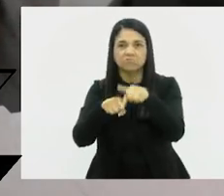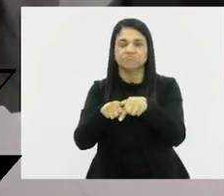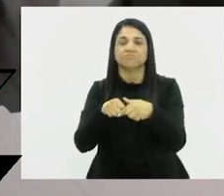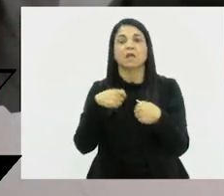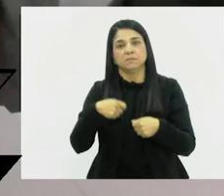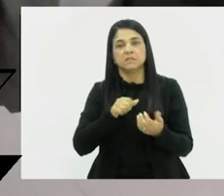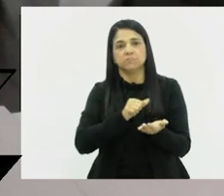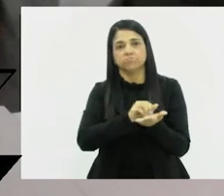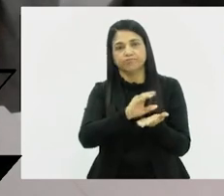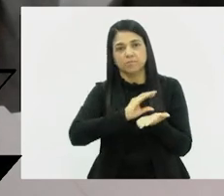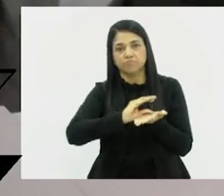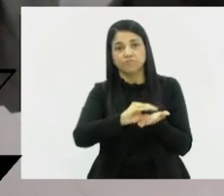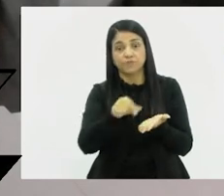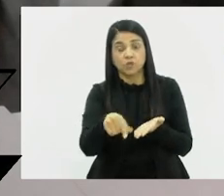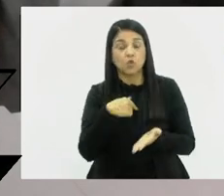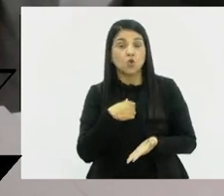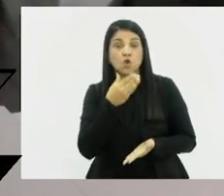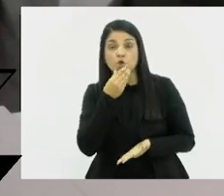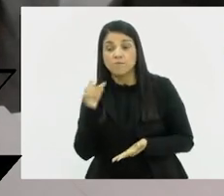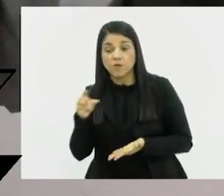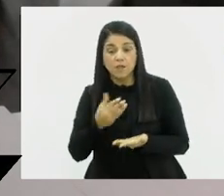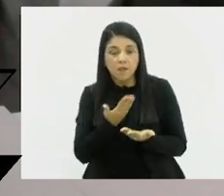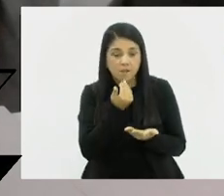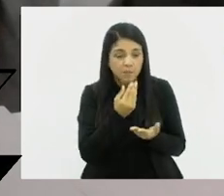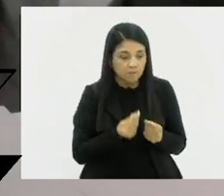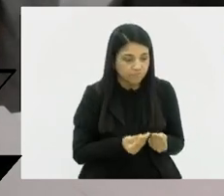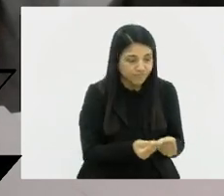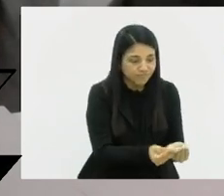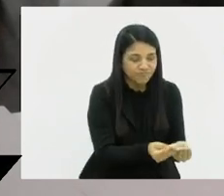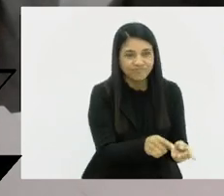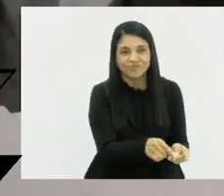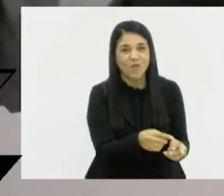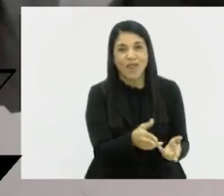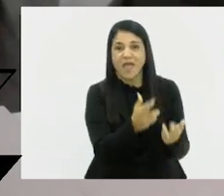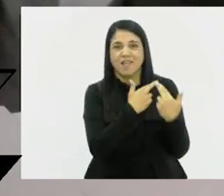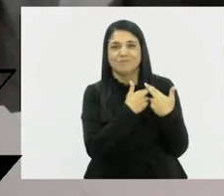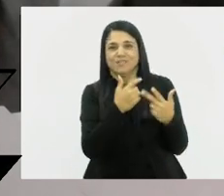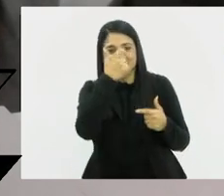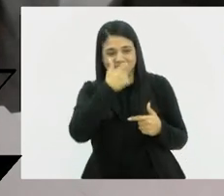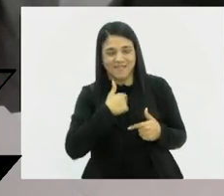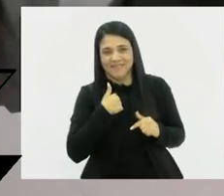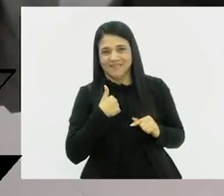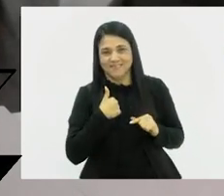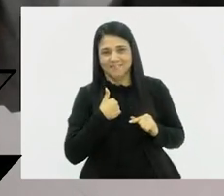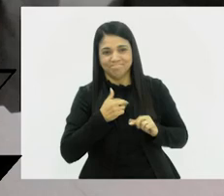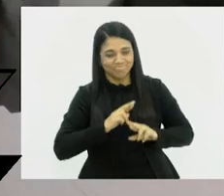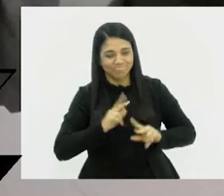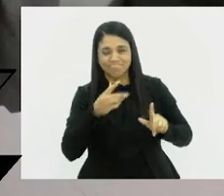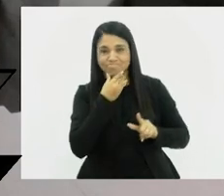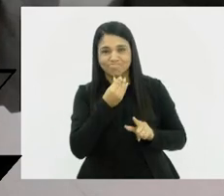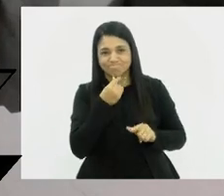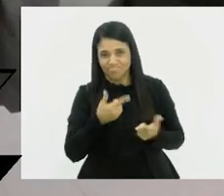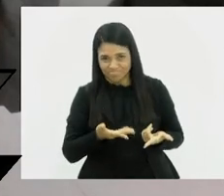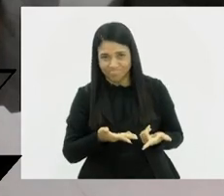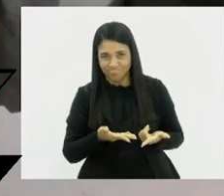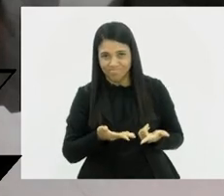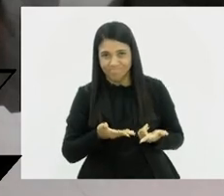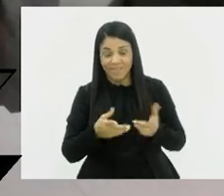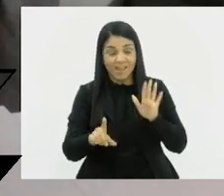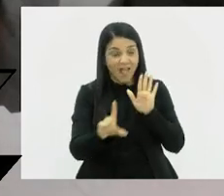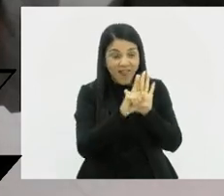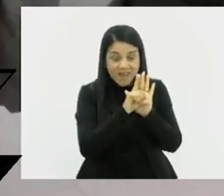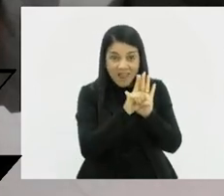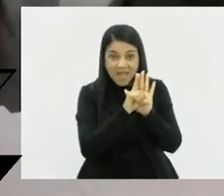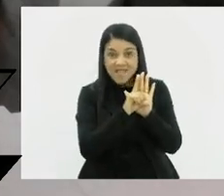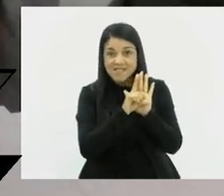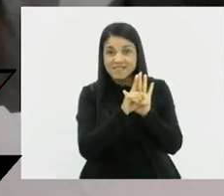daquele senhor lá, ele foi alimentar o animal, mas o animal não estava sob a guarda dele, porque a justiça, quando diz isso, a lei, quando nos diz